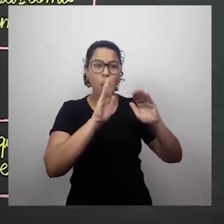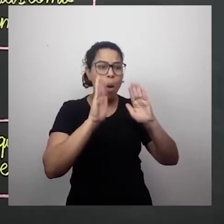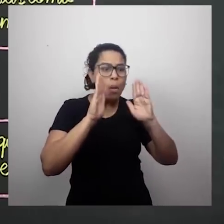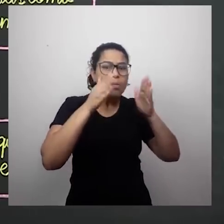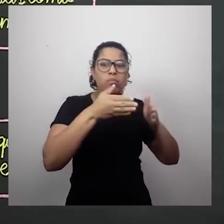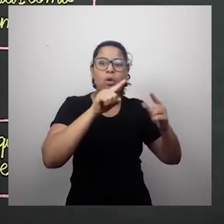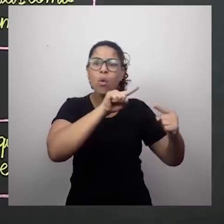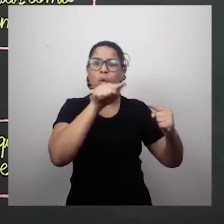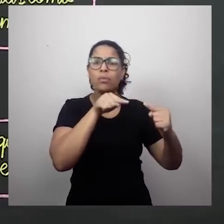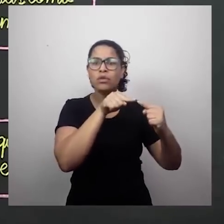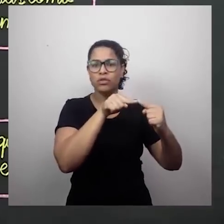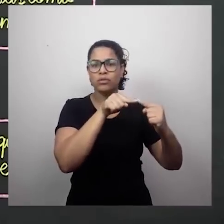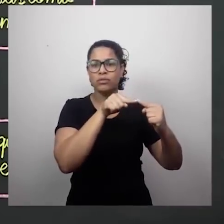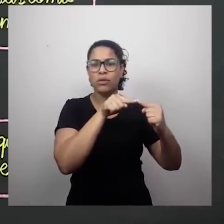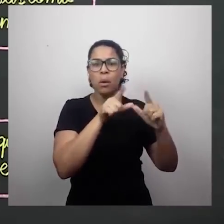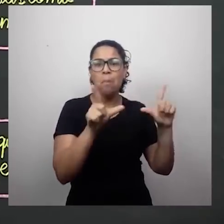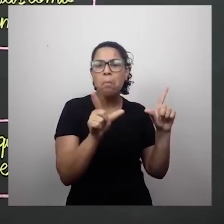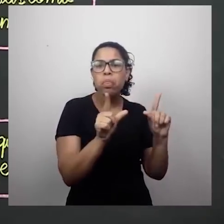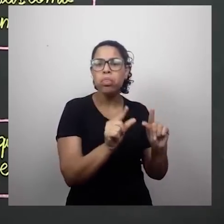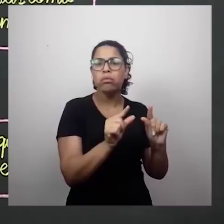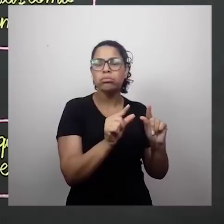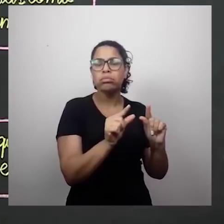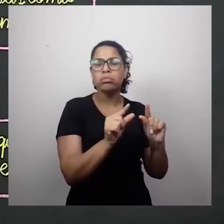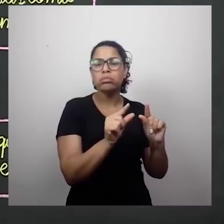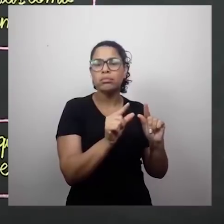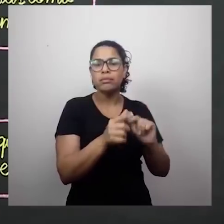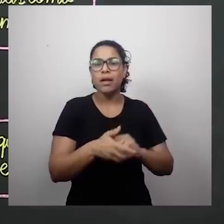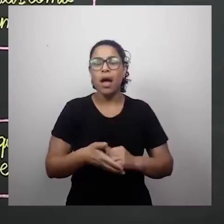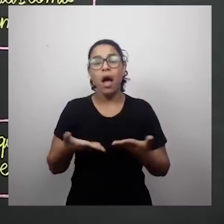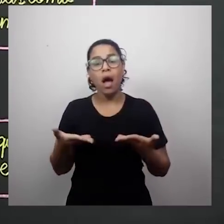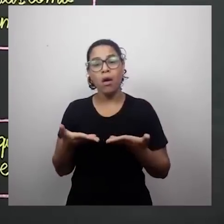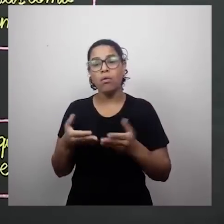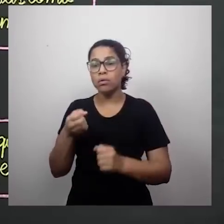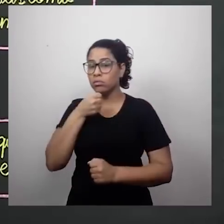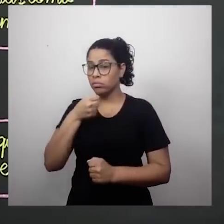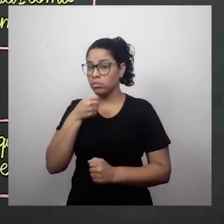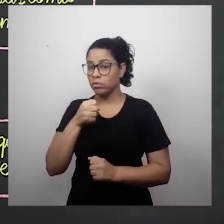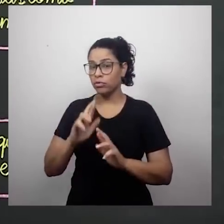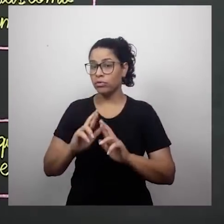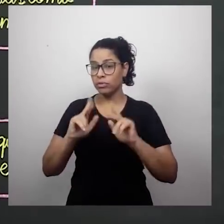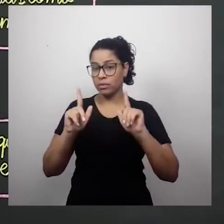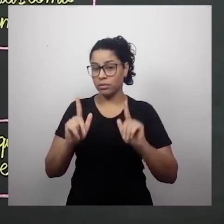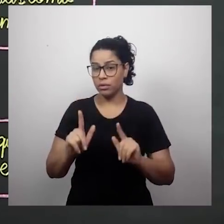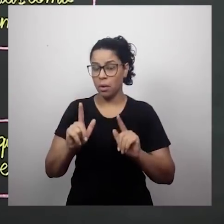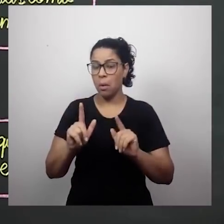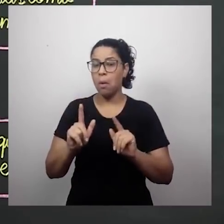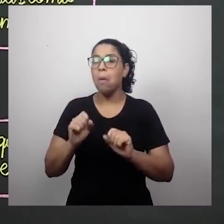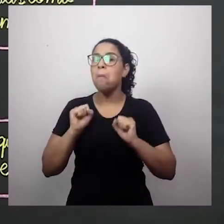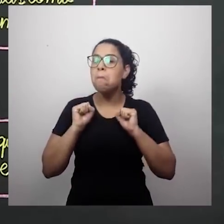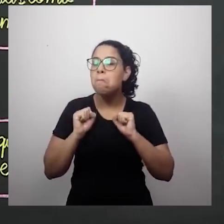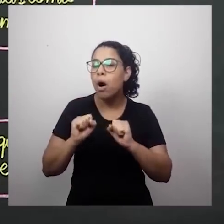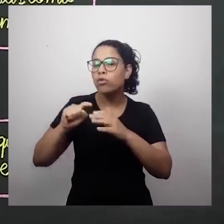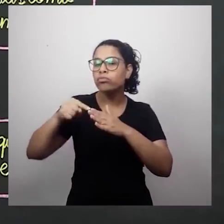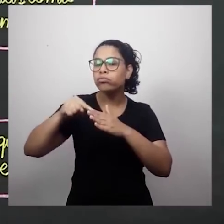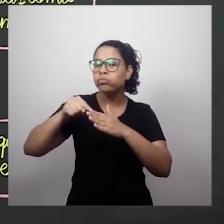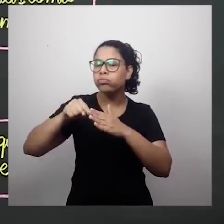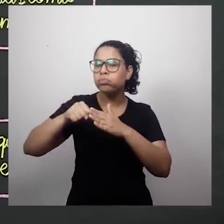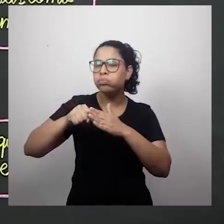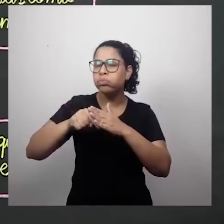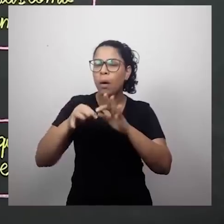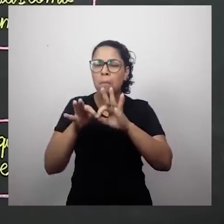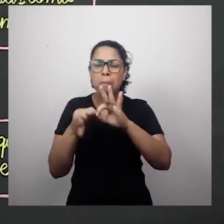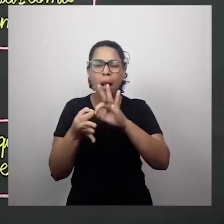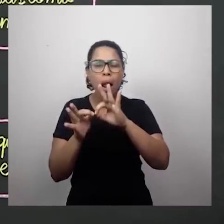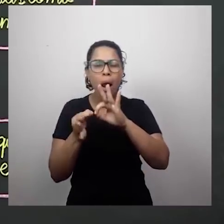objetiva possível, curta, direta ao ponto. A reportagem não. Ela pode fazer um mergulho no fato, e